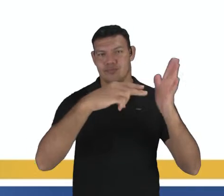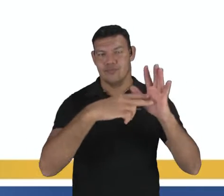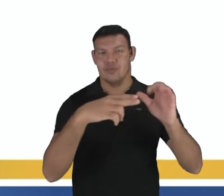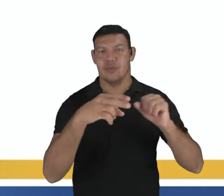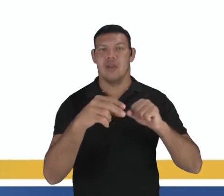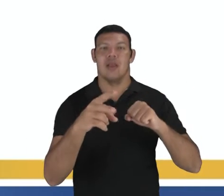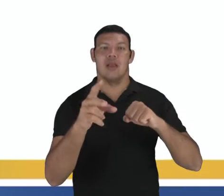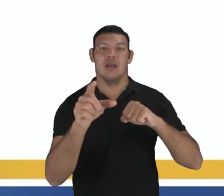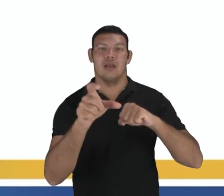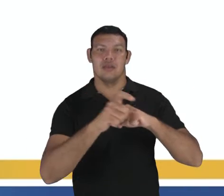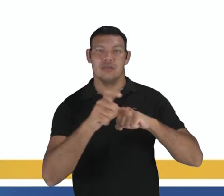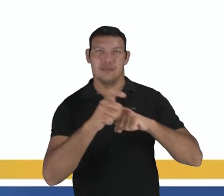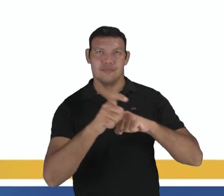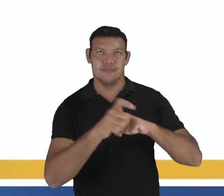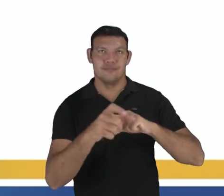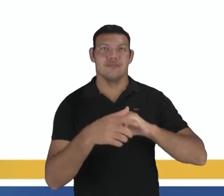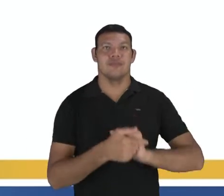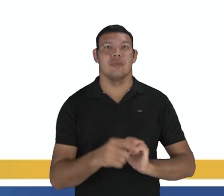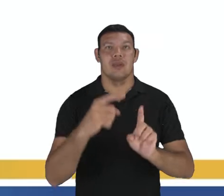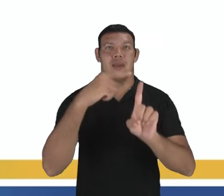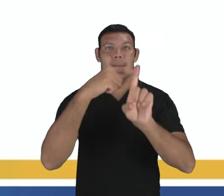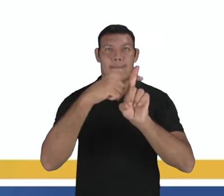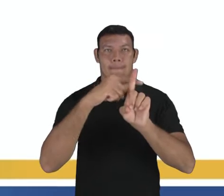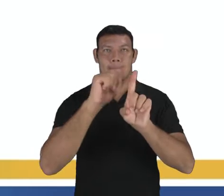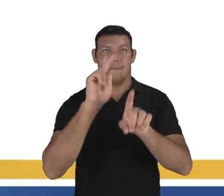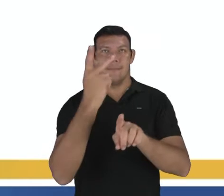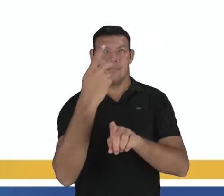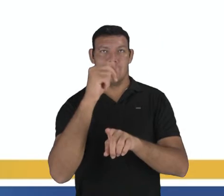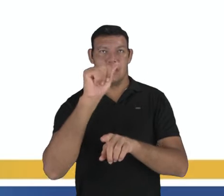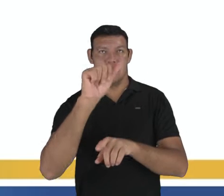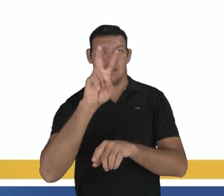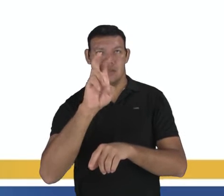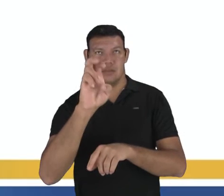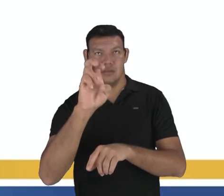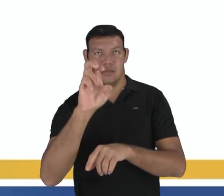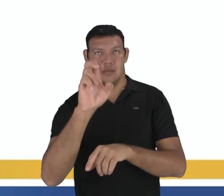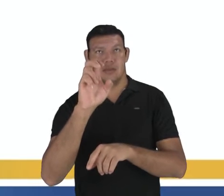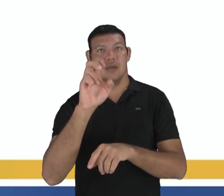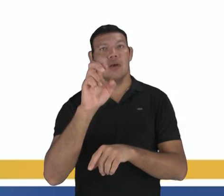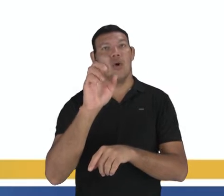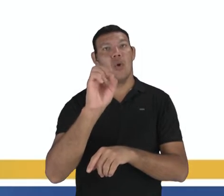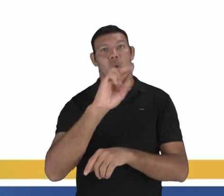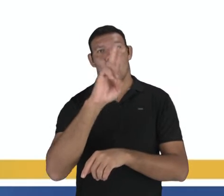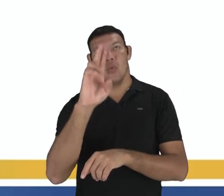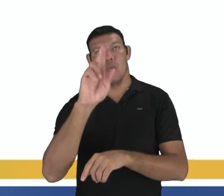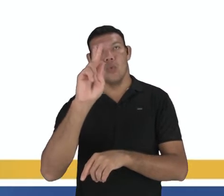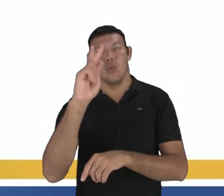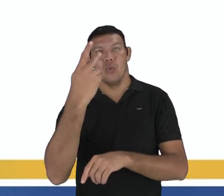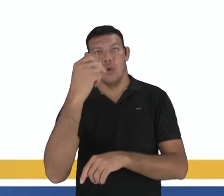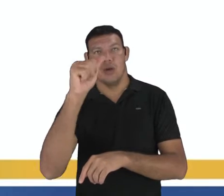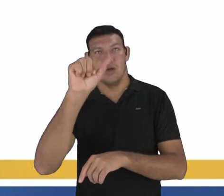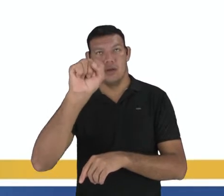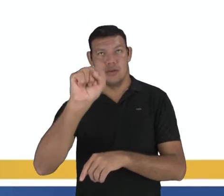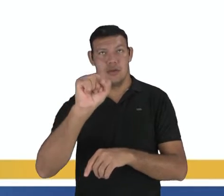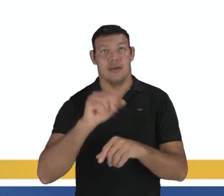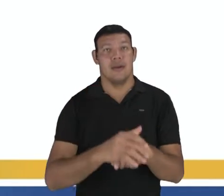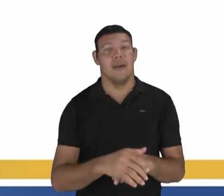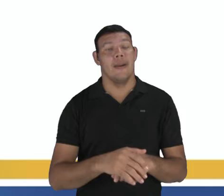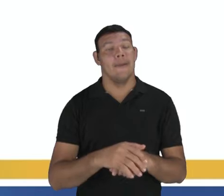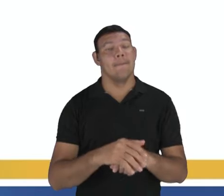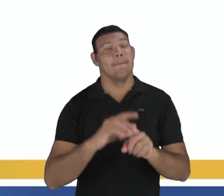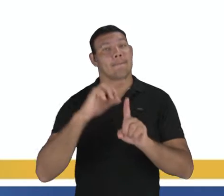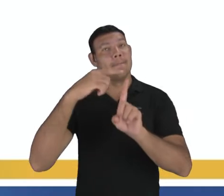present perfect é o sujeito mais have ou has, se for terceira pessoa do singular, mais o passado